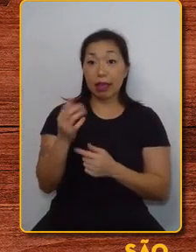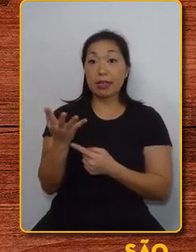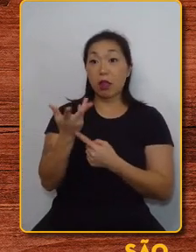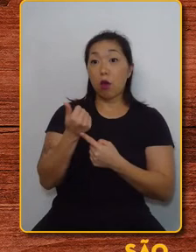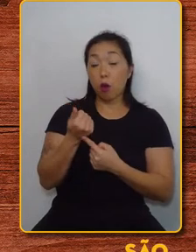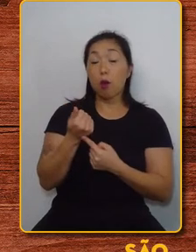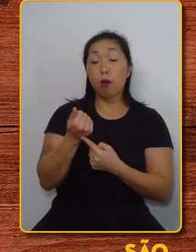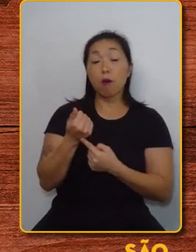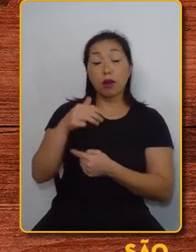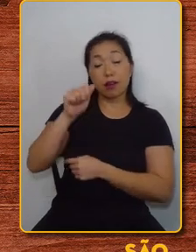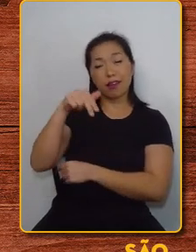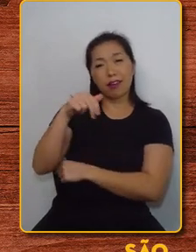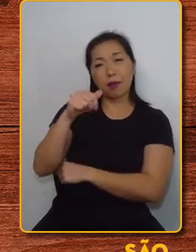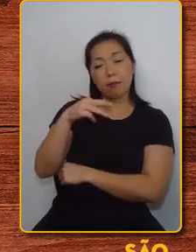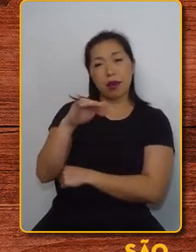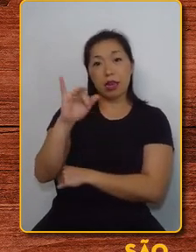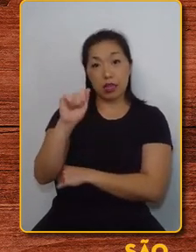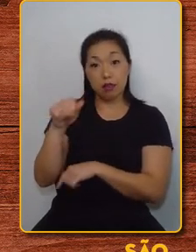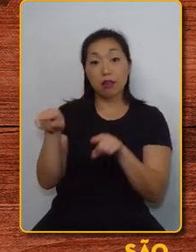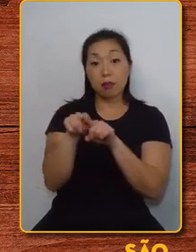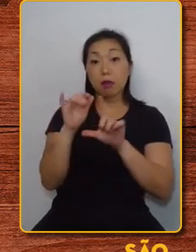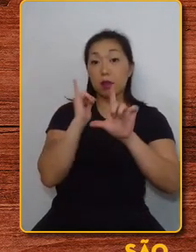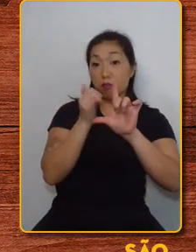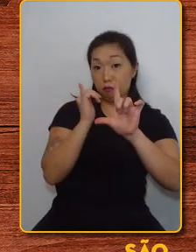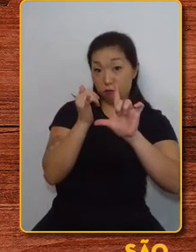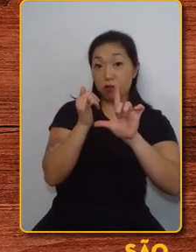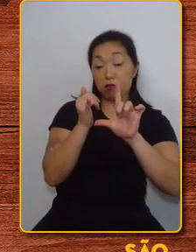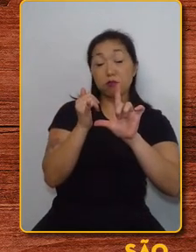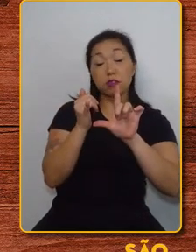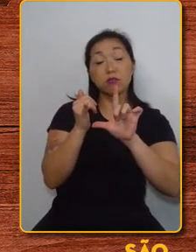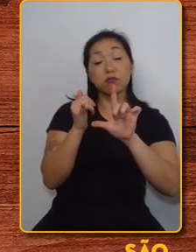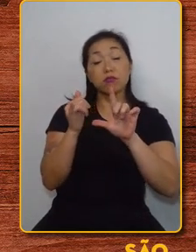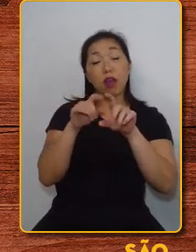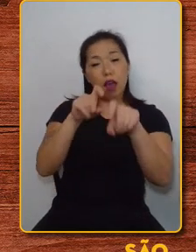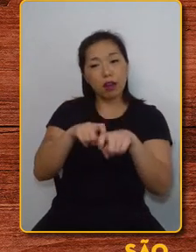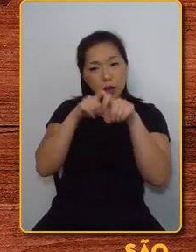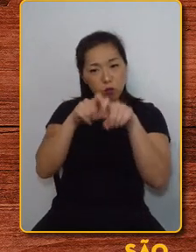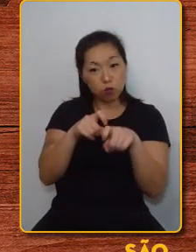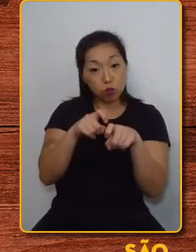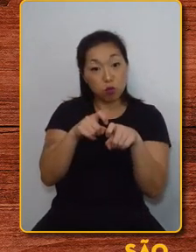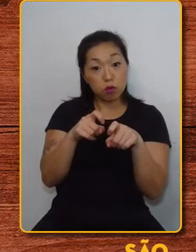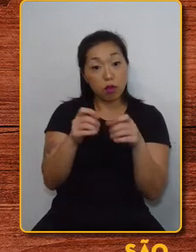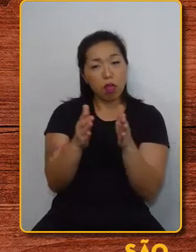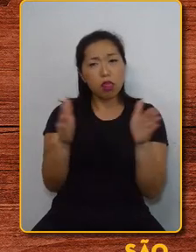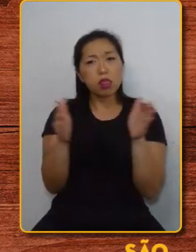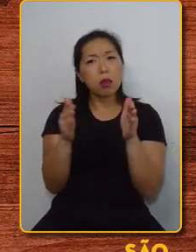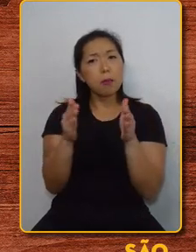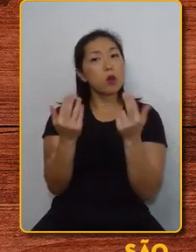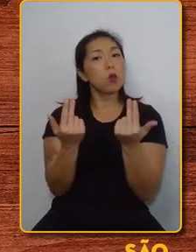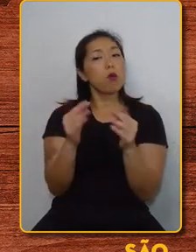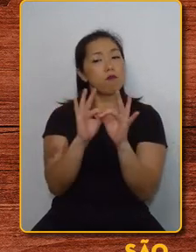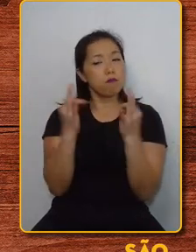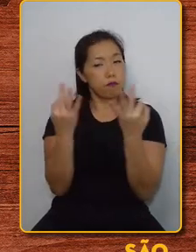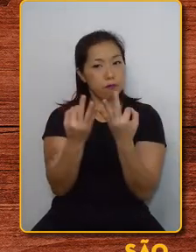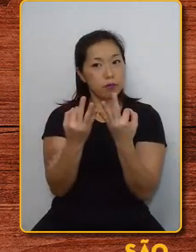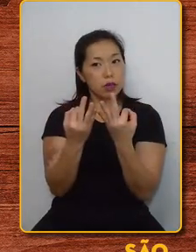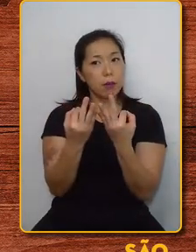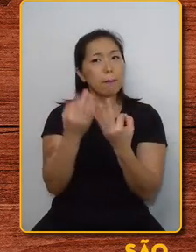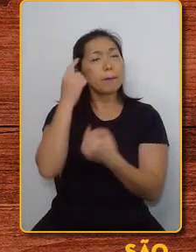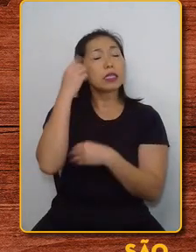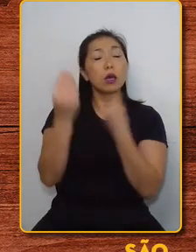do filme Agricultura Tamanho Família, é a gente pensar como é que o Brasil pode se encontrar hoje